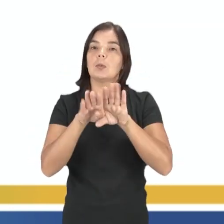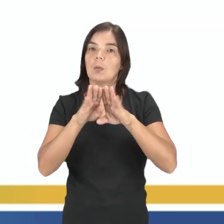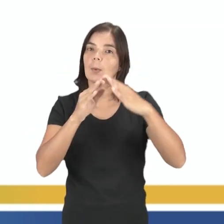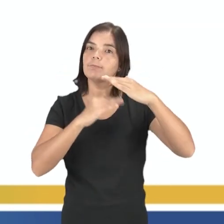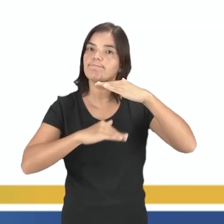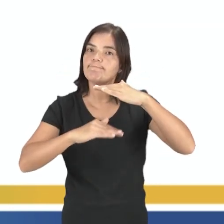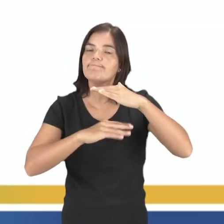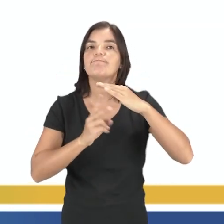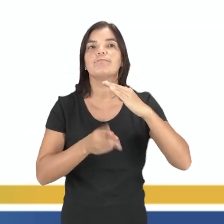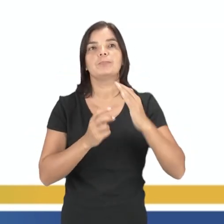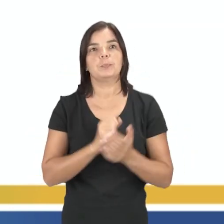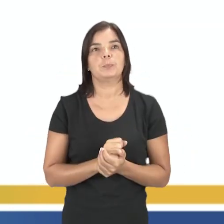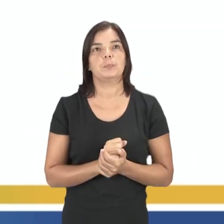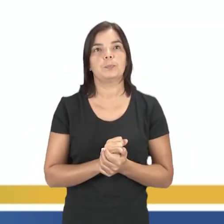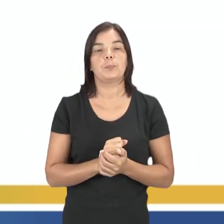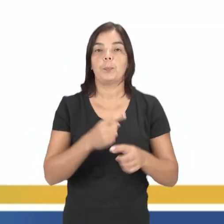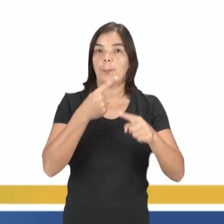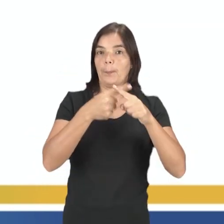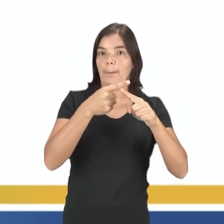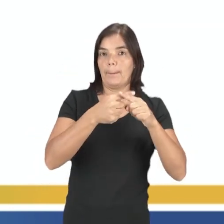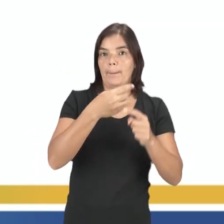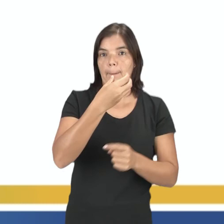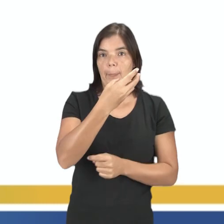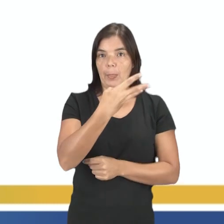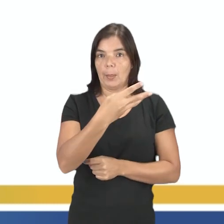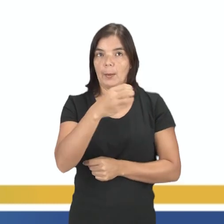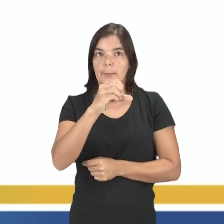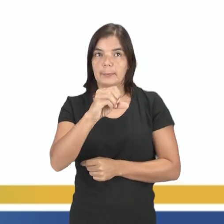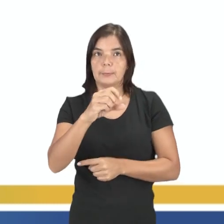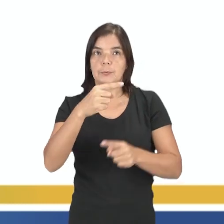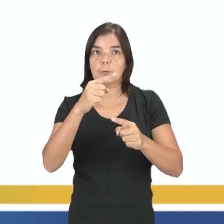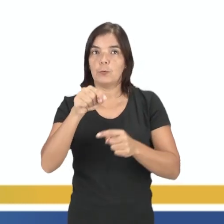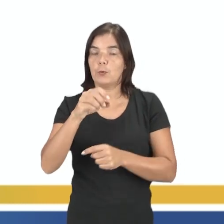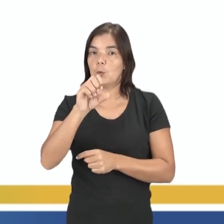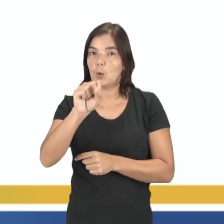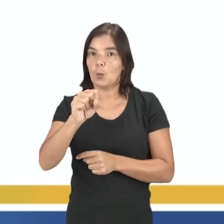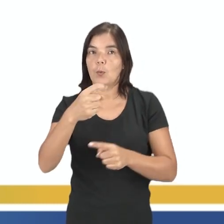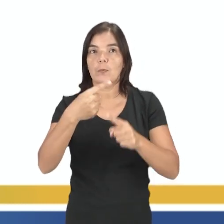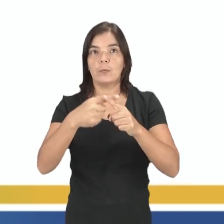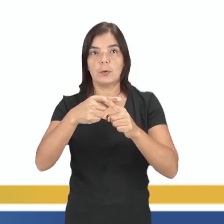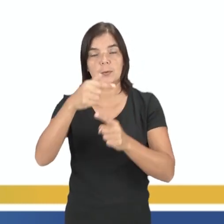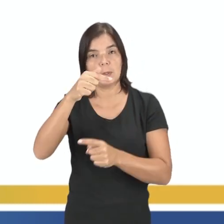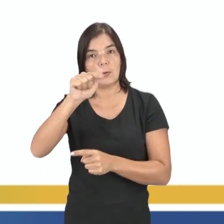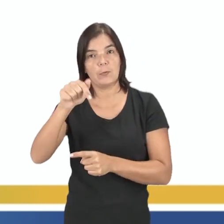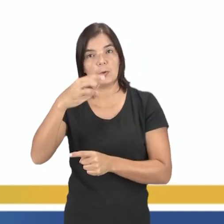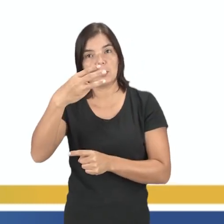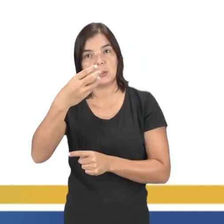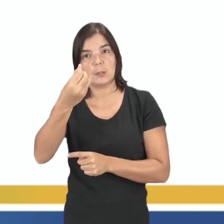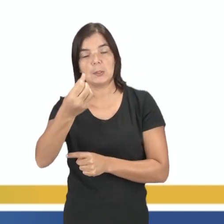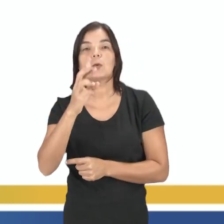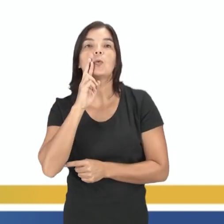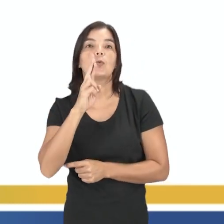agora. Multiplica o 39,8 por 7,36, você tem